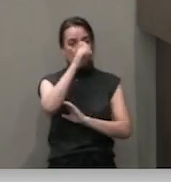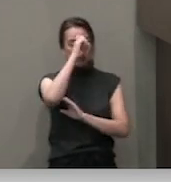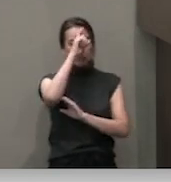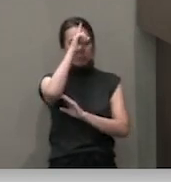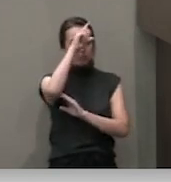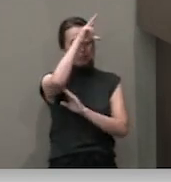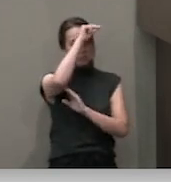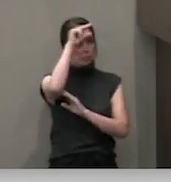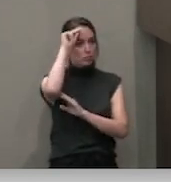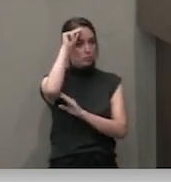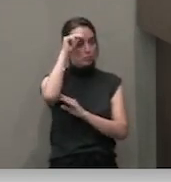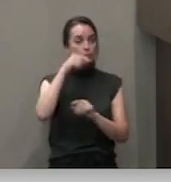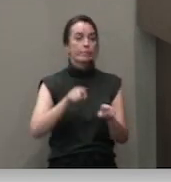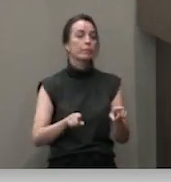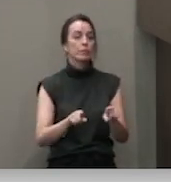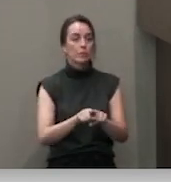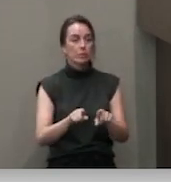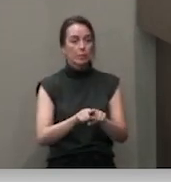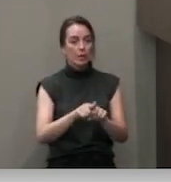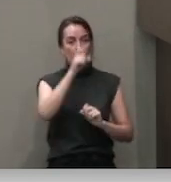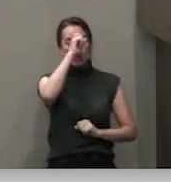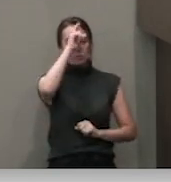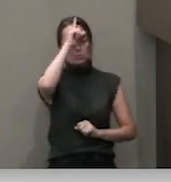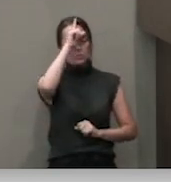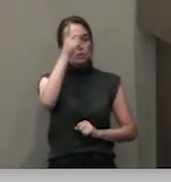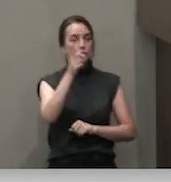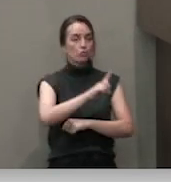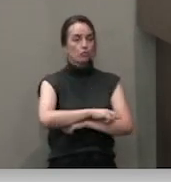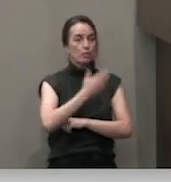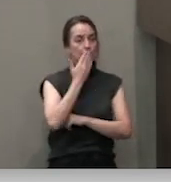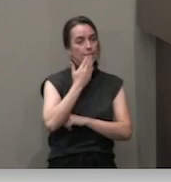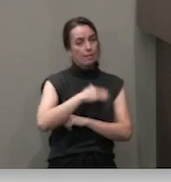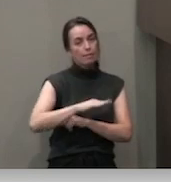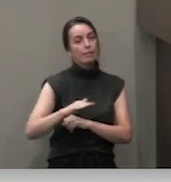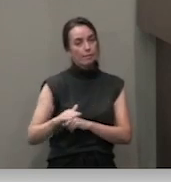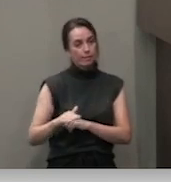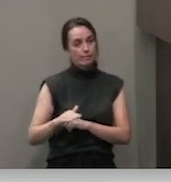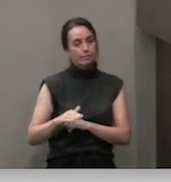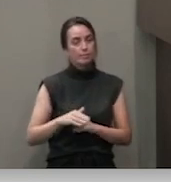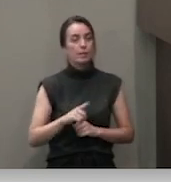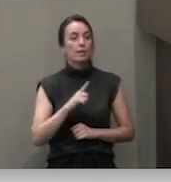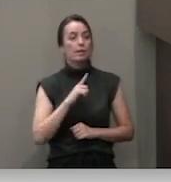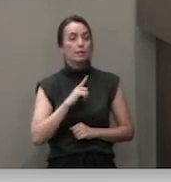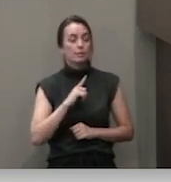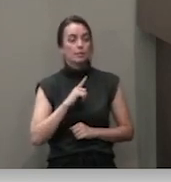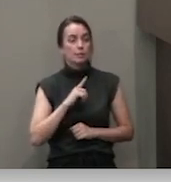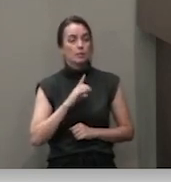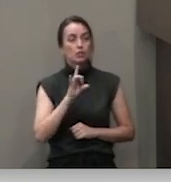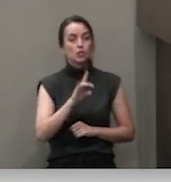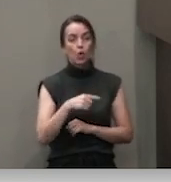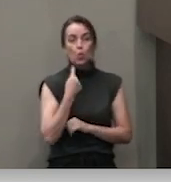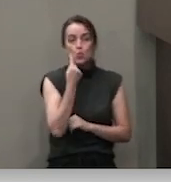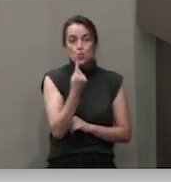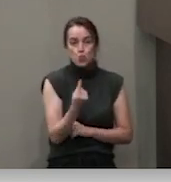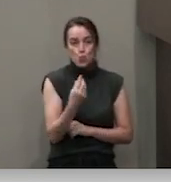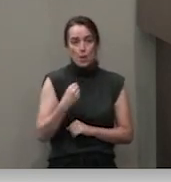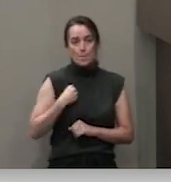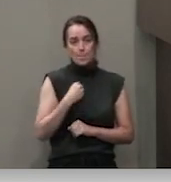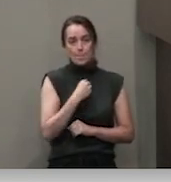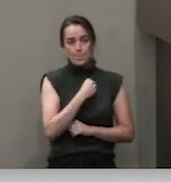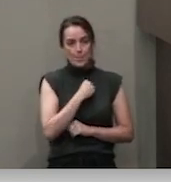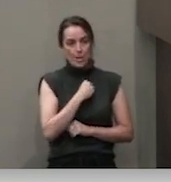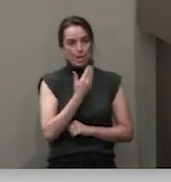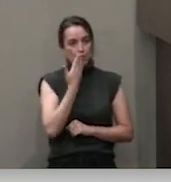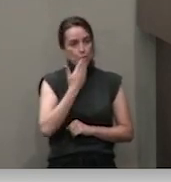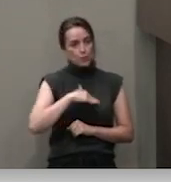do Hospital Municipal como do hospital Dia da Criança Hospital dia da criança tem apenas uma médica pediatra